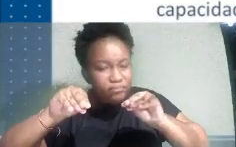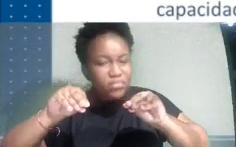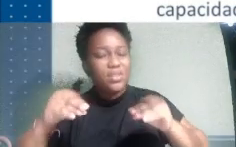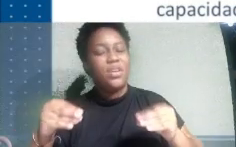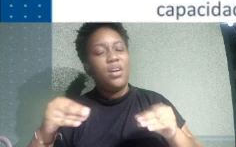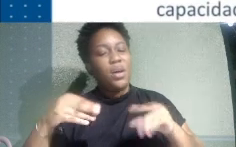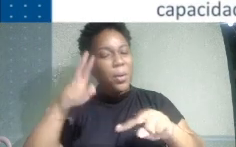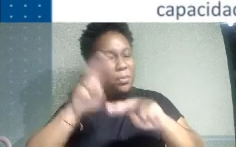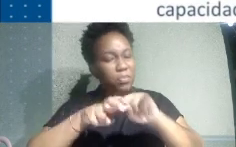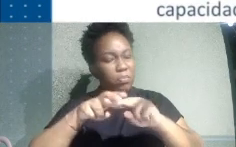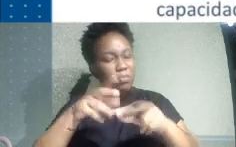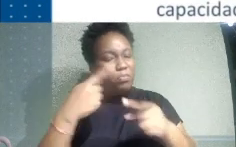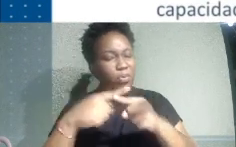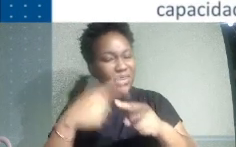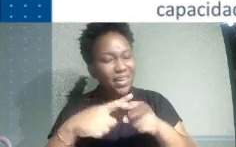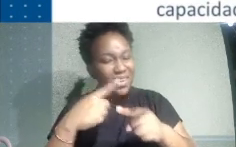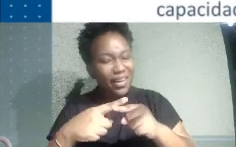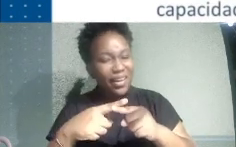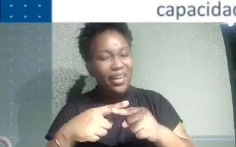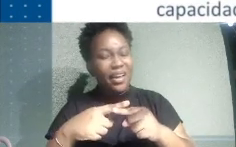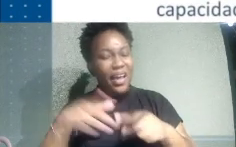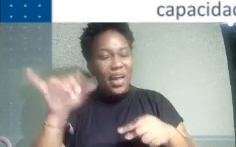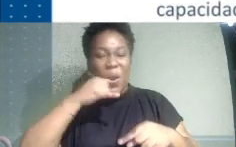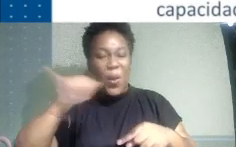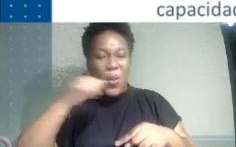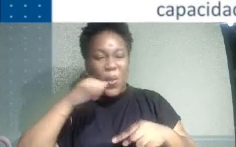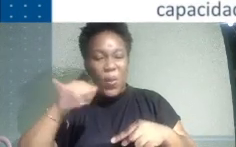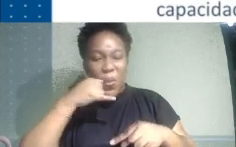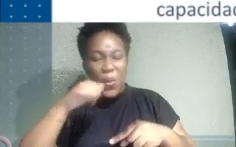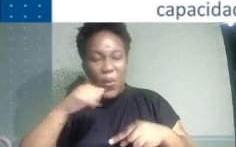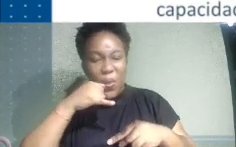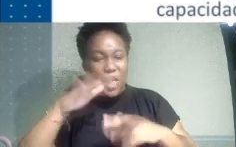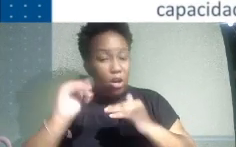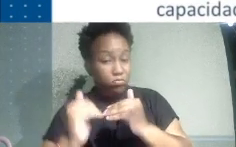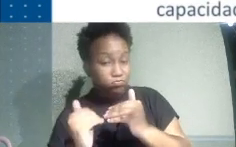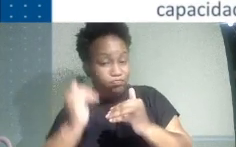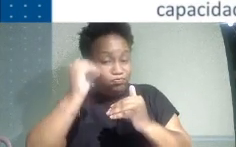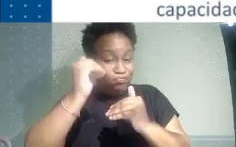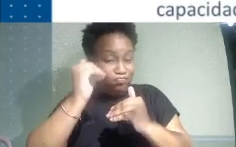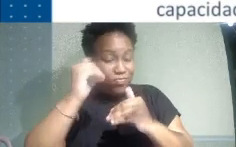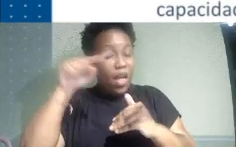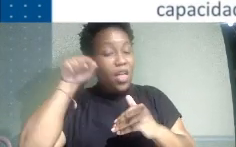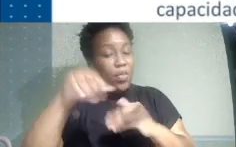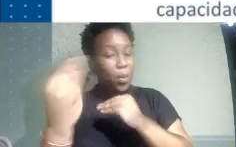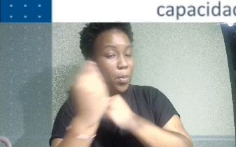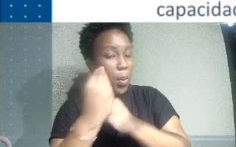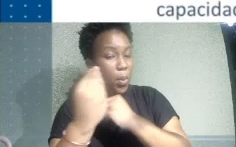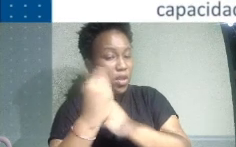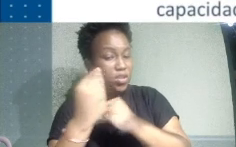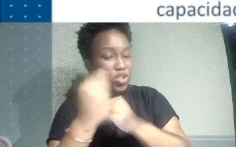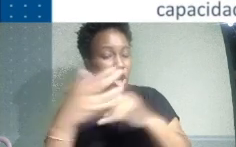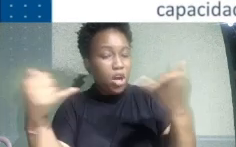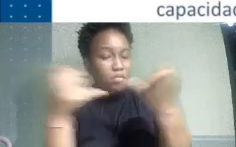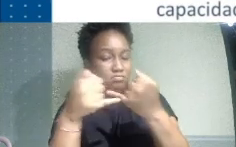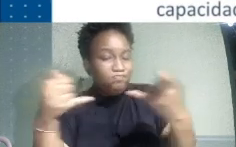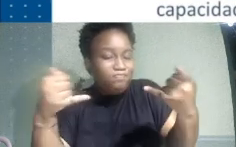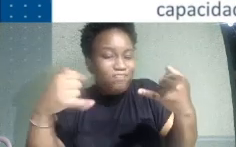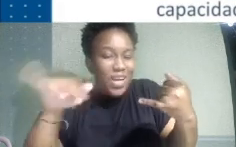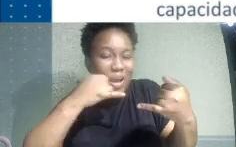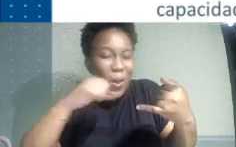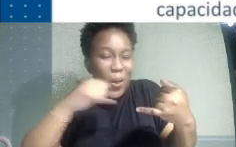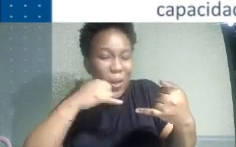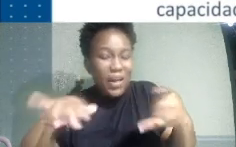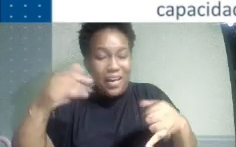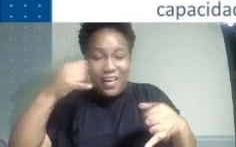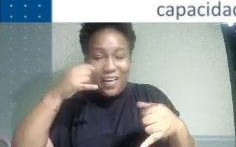porque a energia solicitada é superior à capacidade do circuito. Então ele faz isso para proteger o circuito, ok? Para